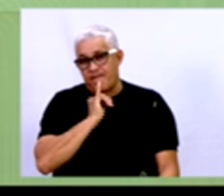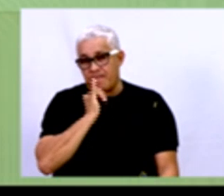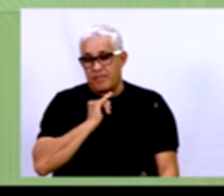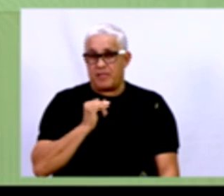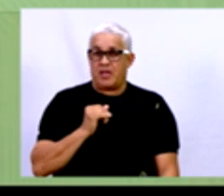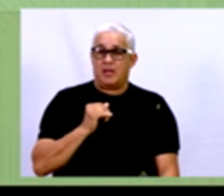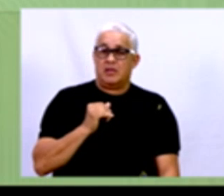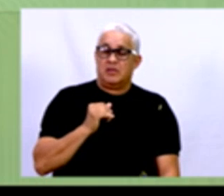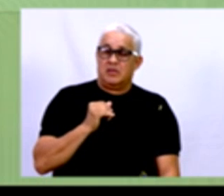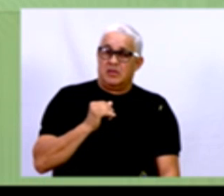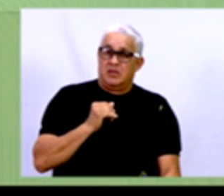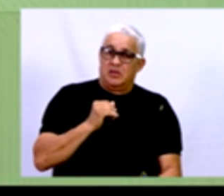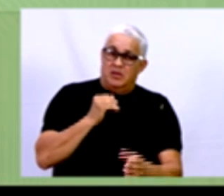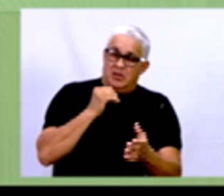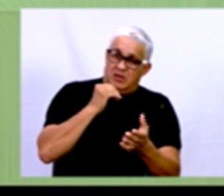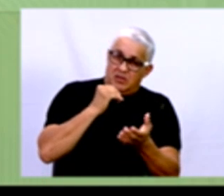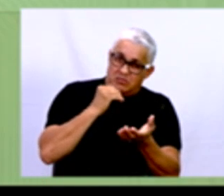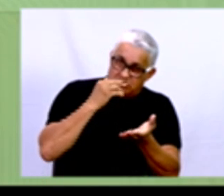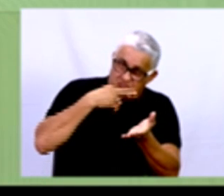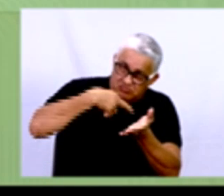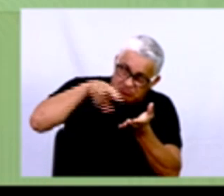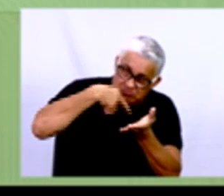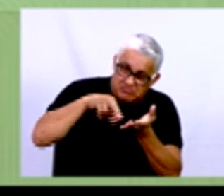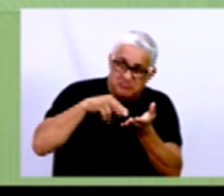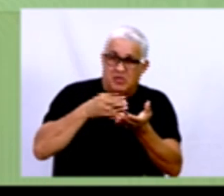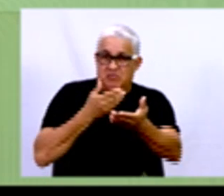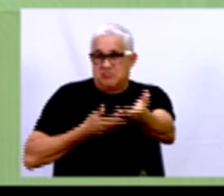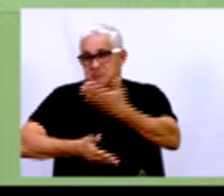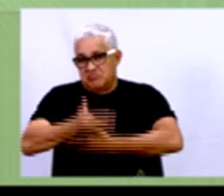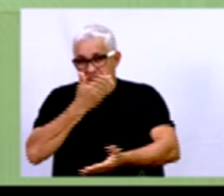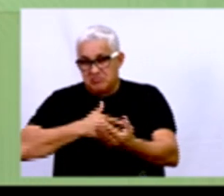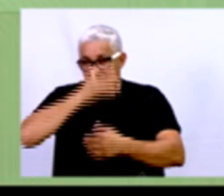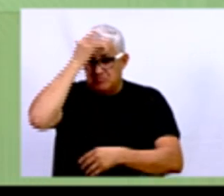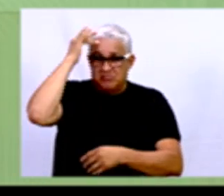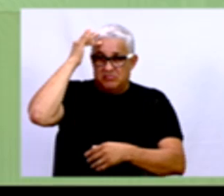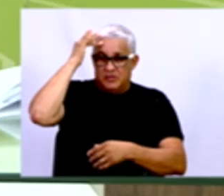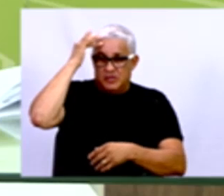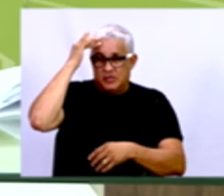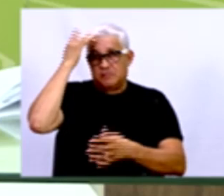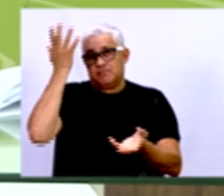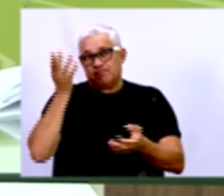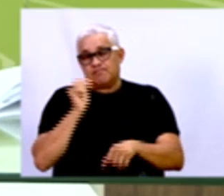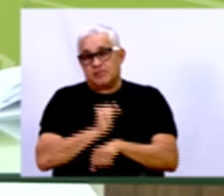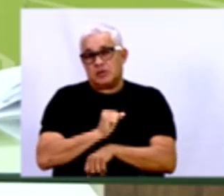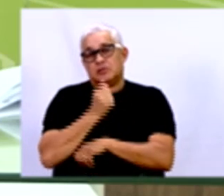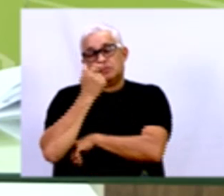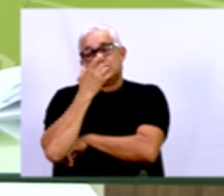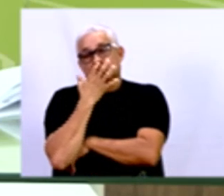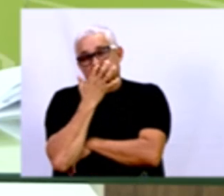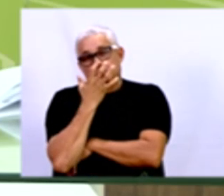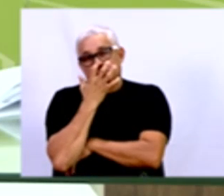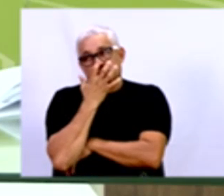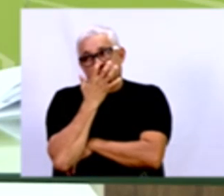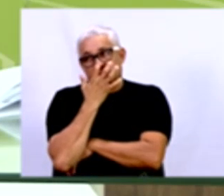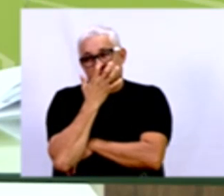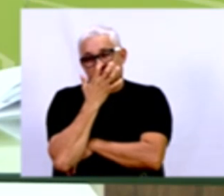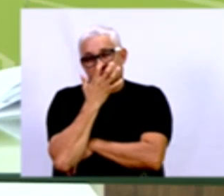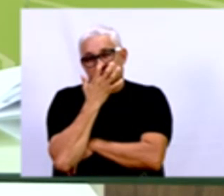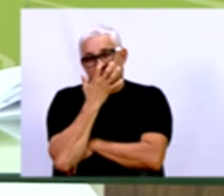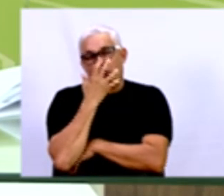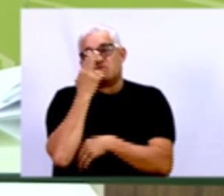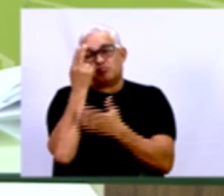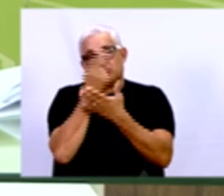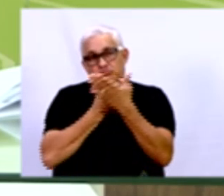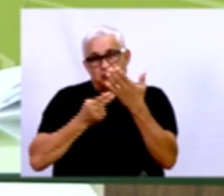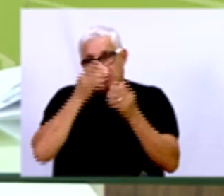uma mensagem para alguém, buscando interação com esse alguém, você fica observando sempre, coloca uma carinha para ver